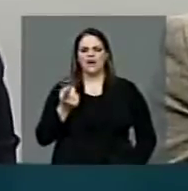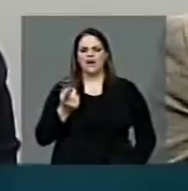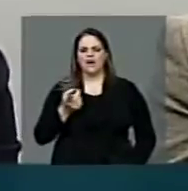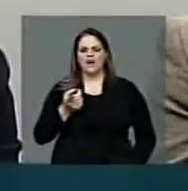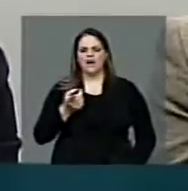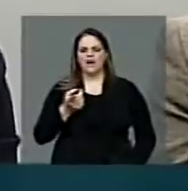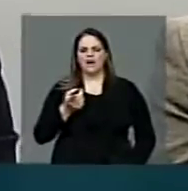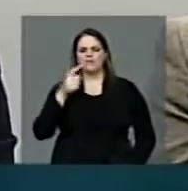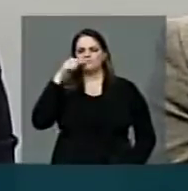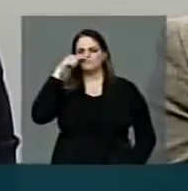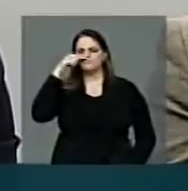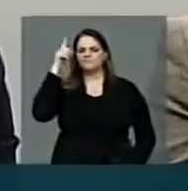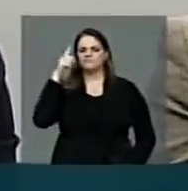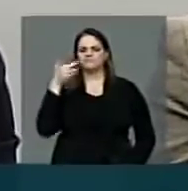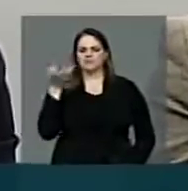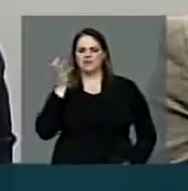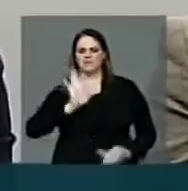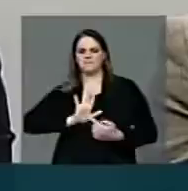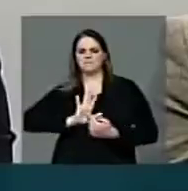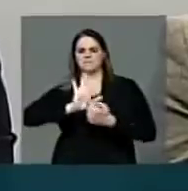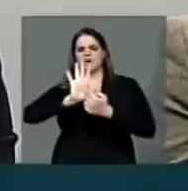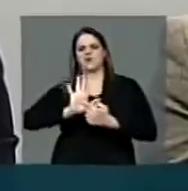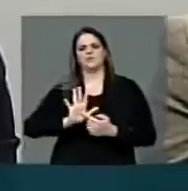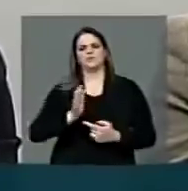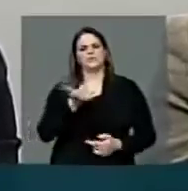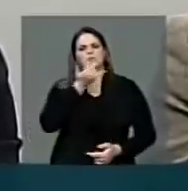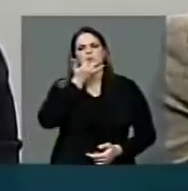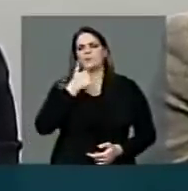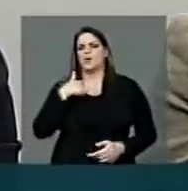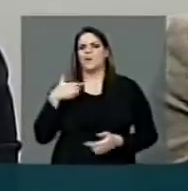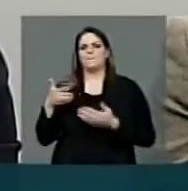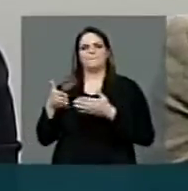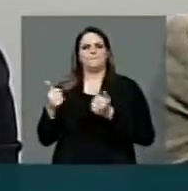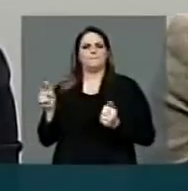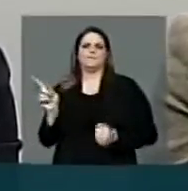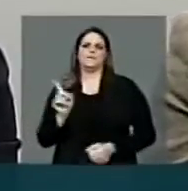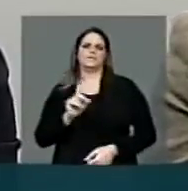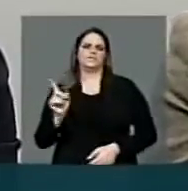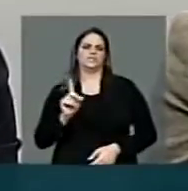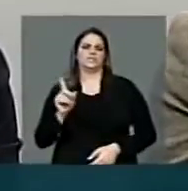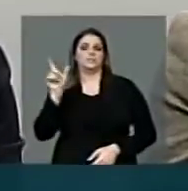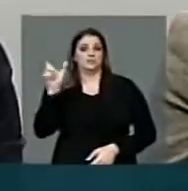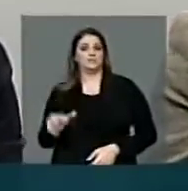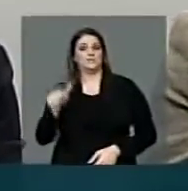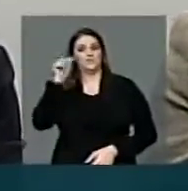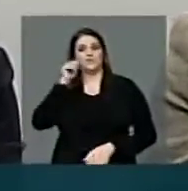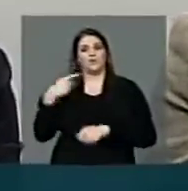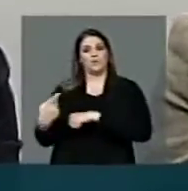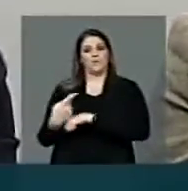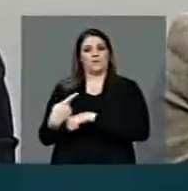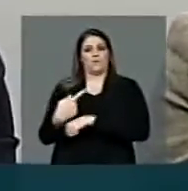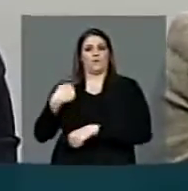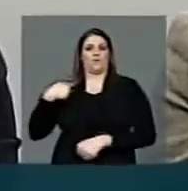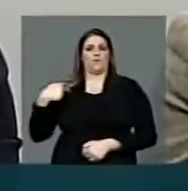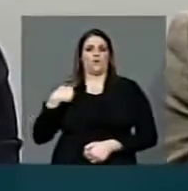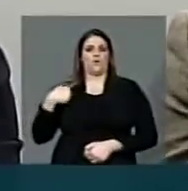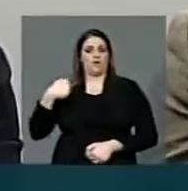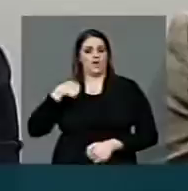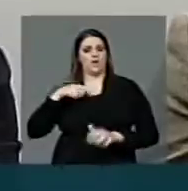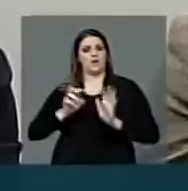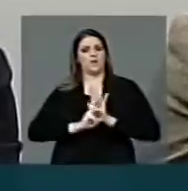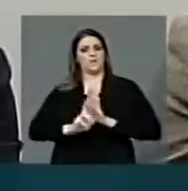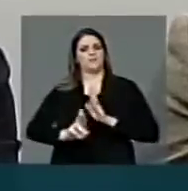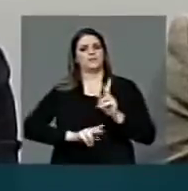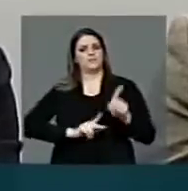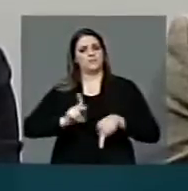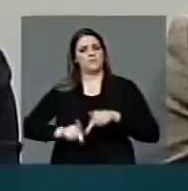quer aparecer ao apresentar esse projeto. Em primeiro lugar, eu não pedi para apresentar esse projeto. Eu fui procurado e, como representante do povo, e um representante